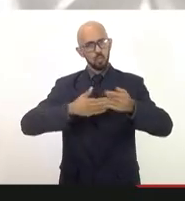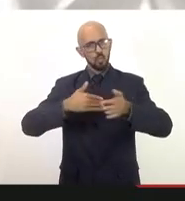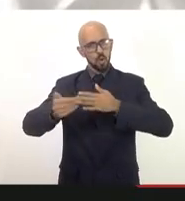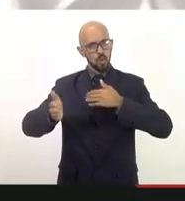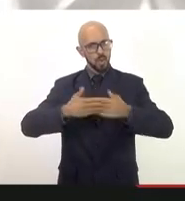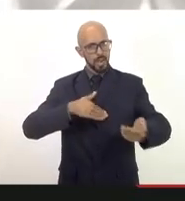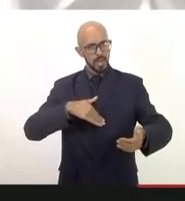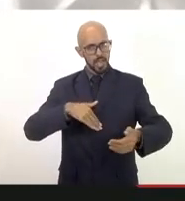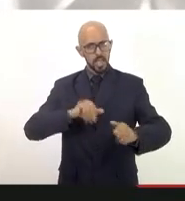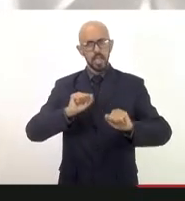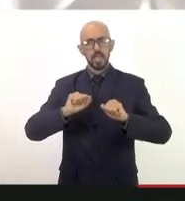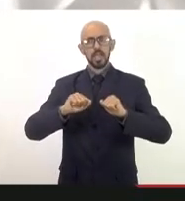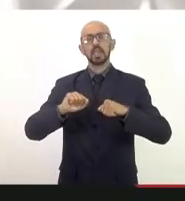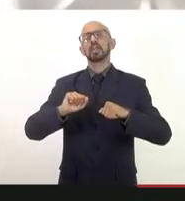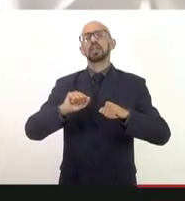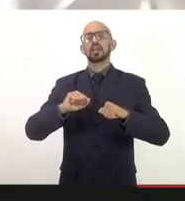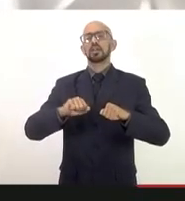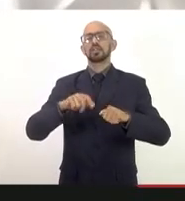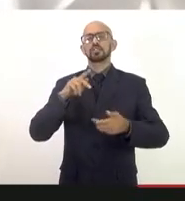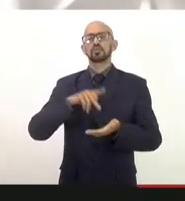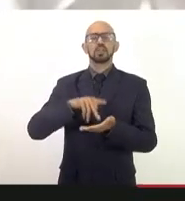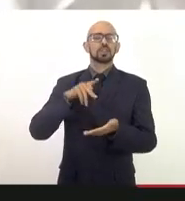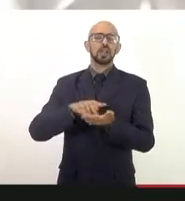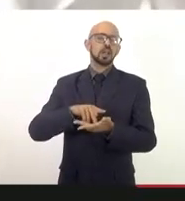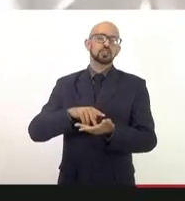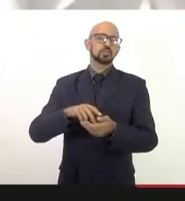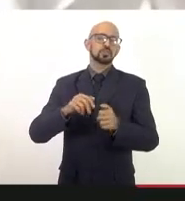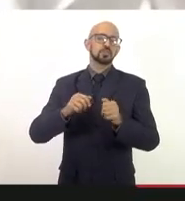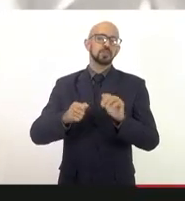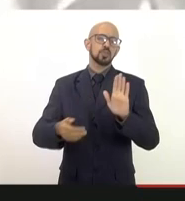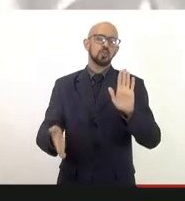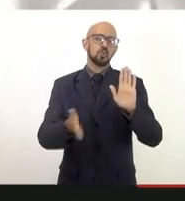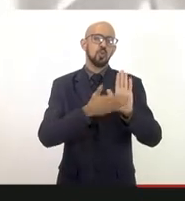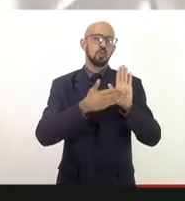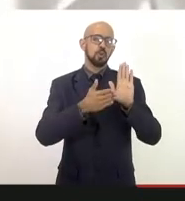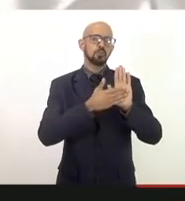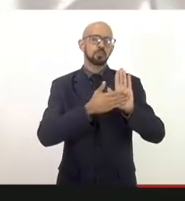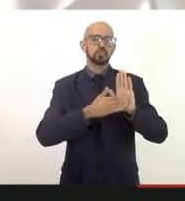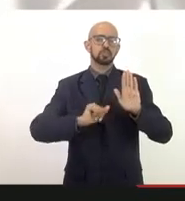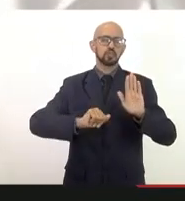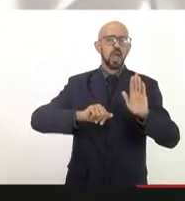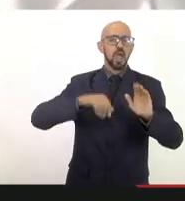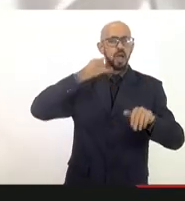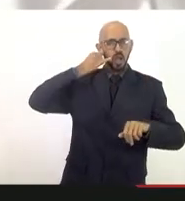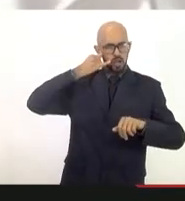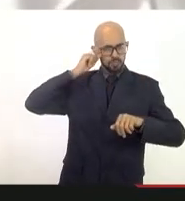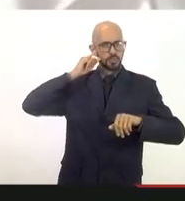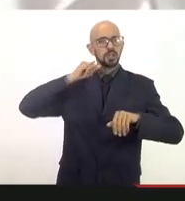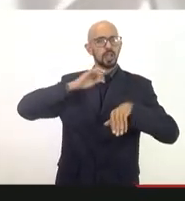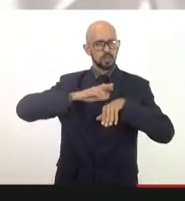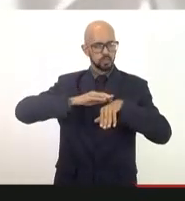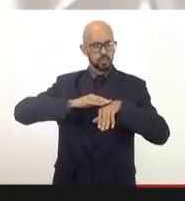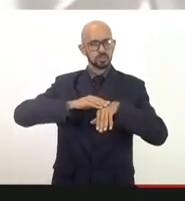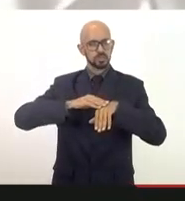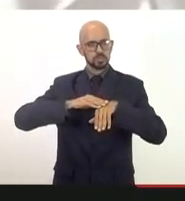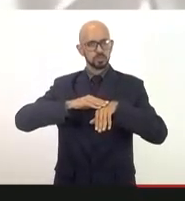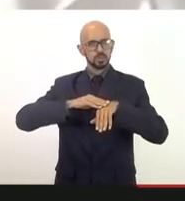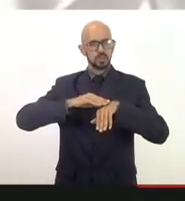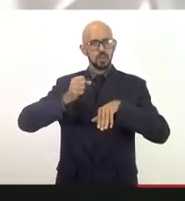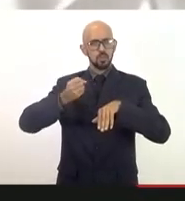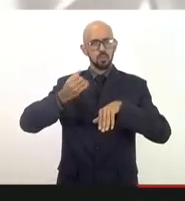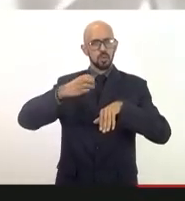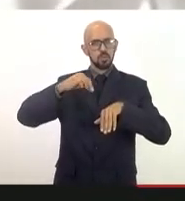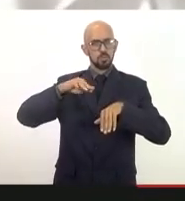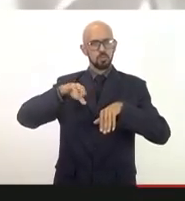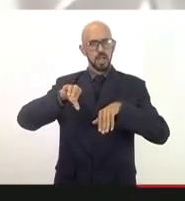a sua esfera, esteja verdadeiramente compromissado com a eliminação da tuberculose. Quando o doutor Mário Sérgio